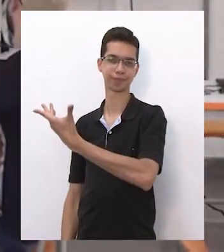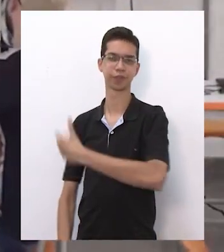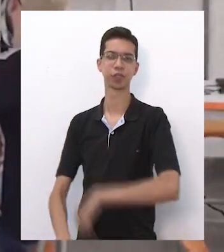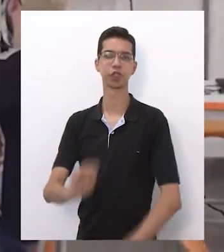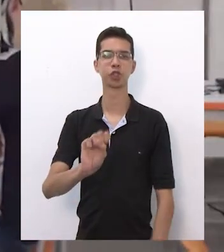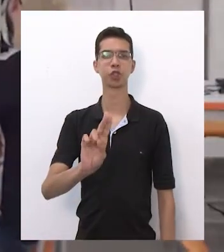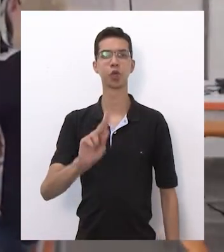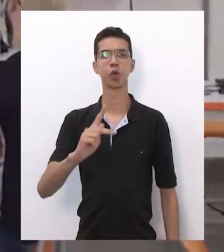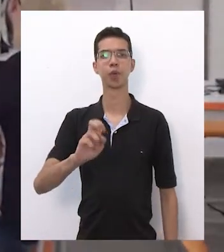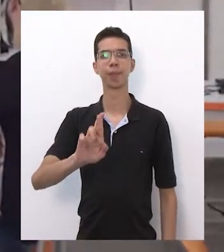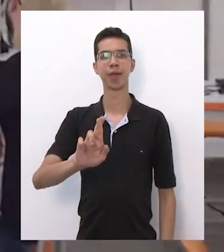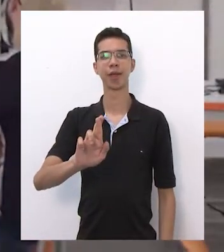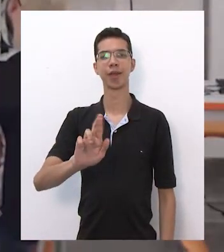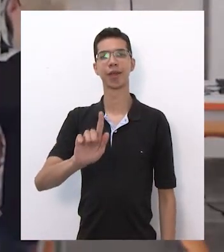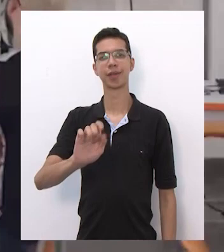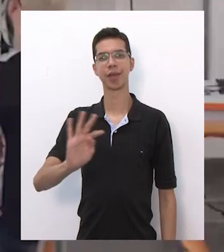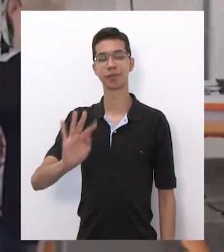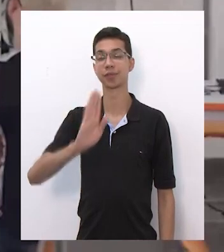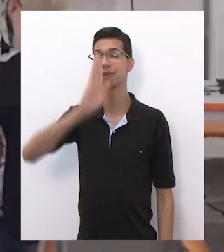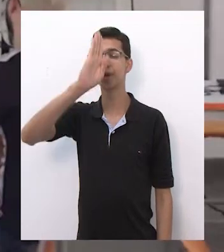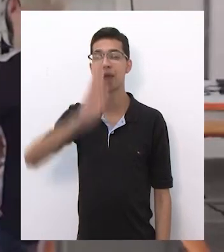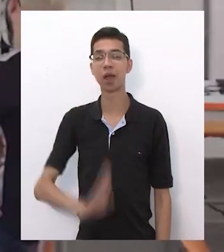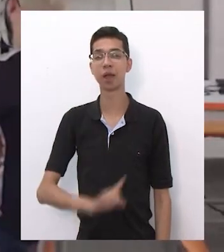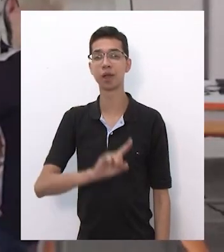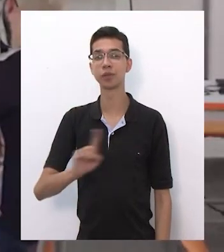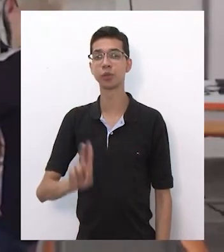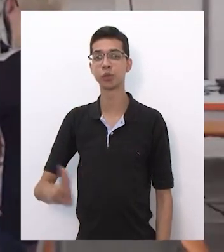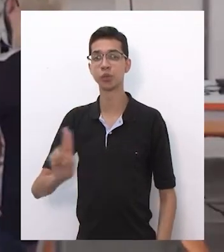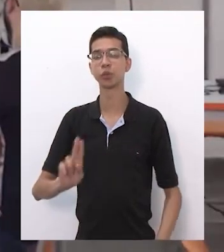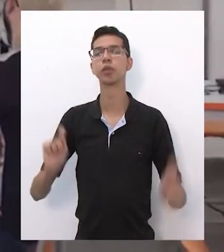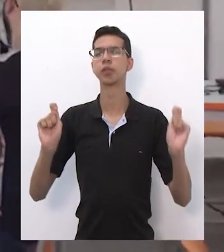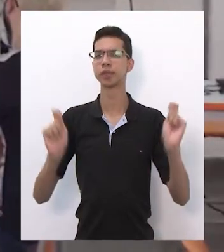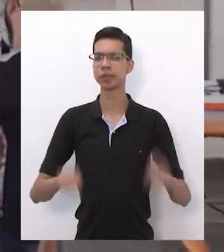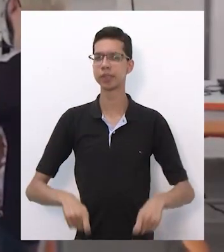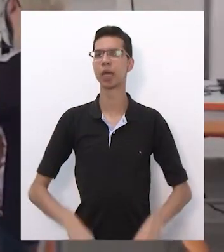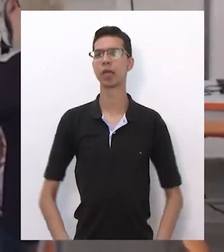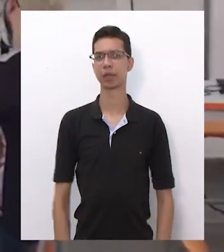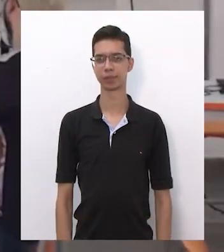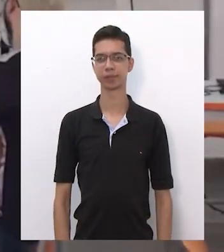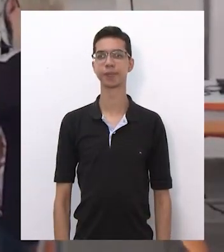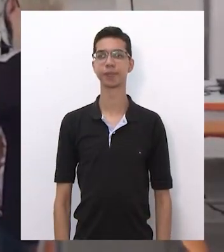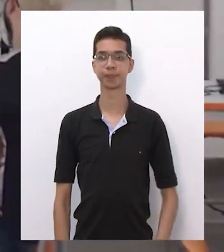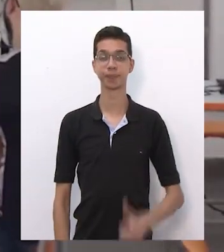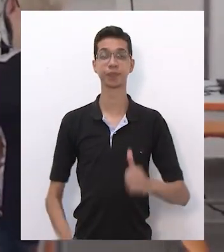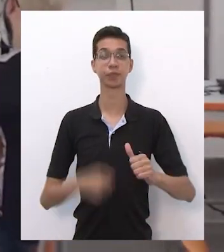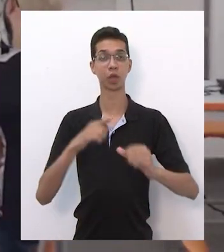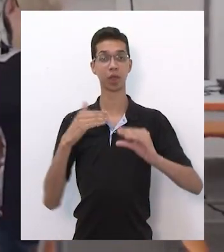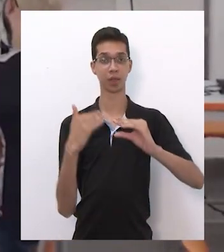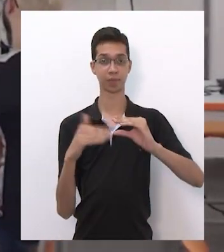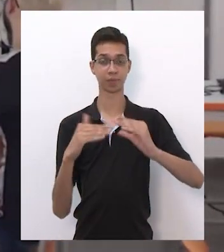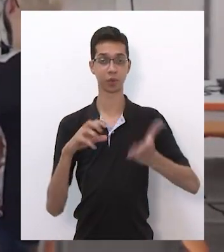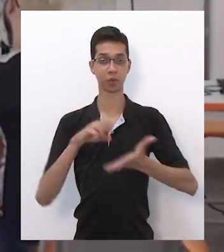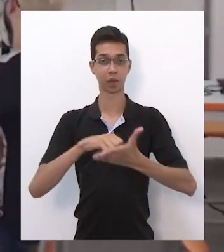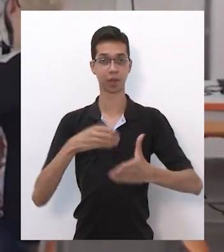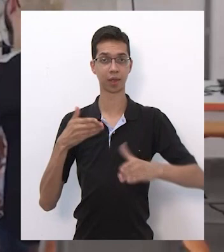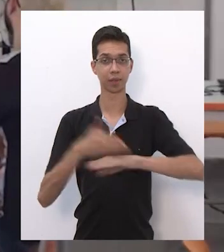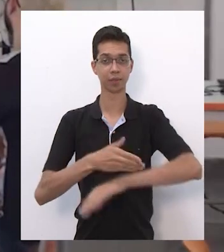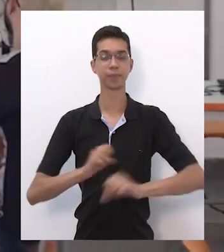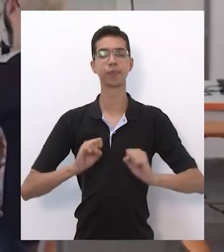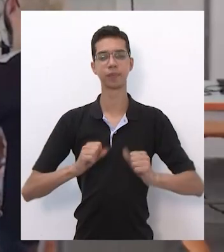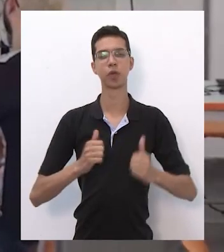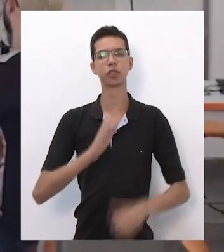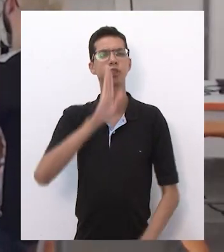tem na internet e vocês conseguem logar com o e-mail institucional de vocês. Então, ele é um programa super simples de